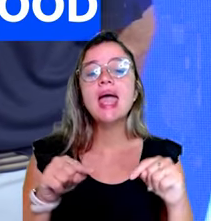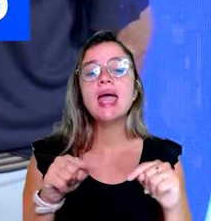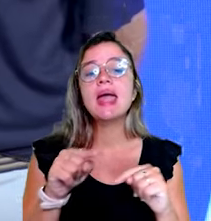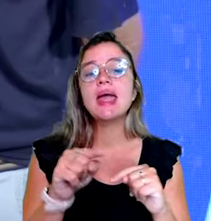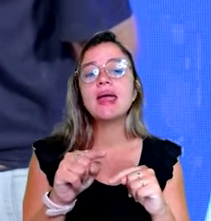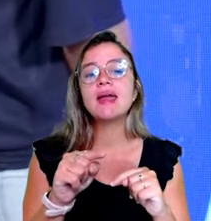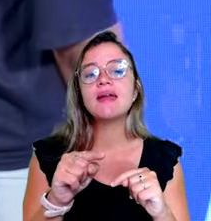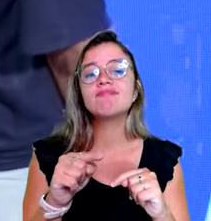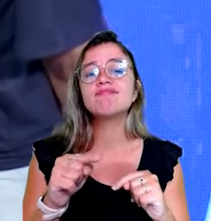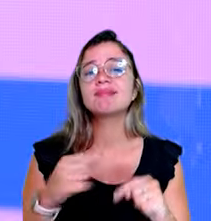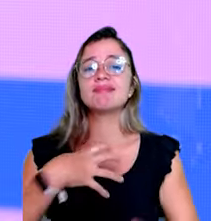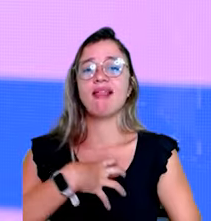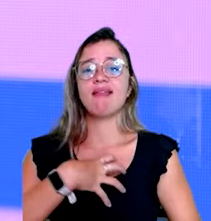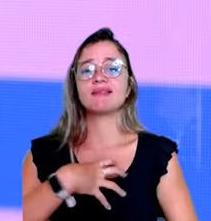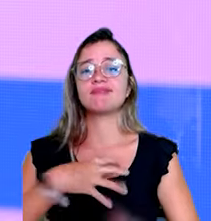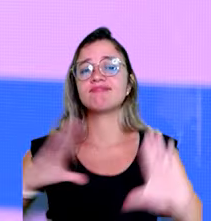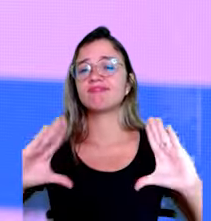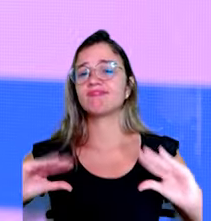o comfort food.